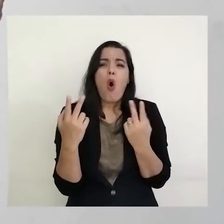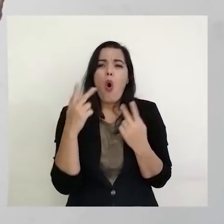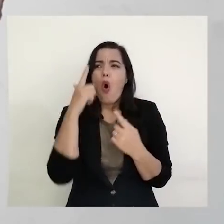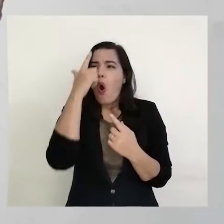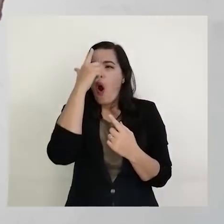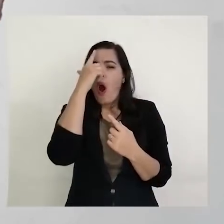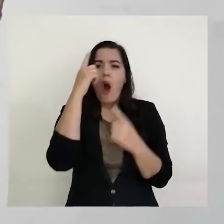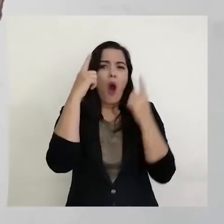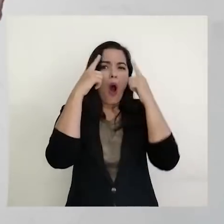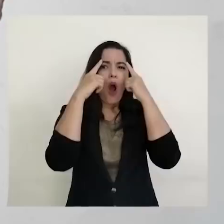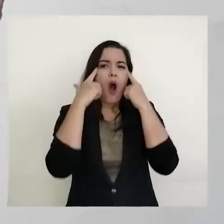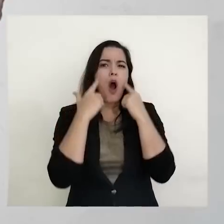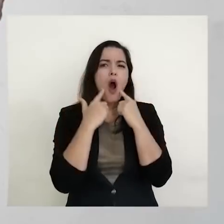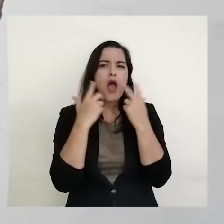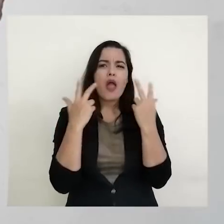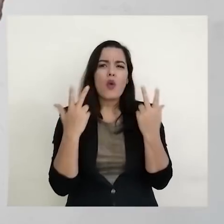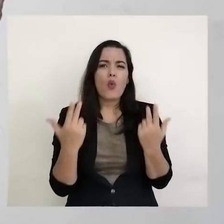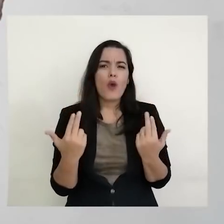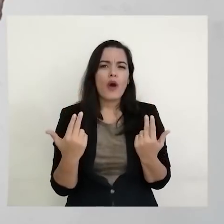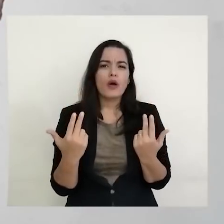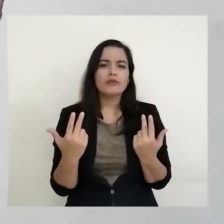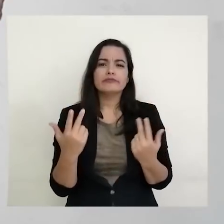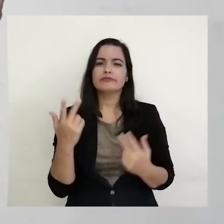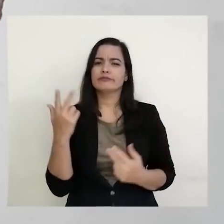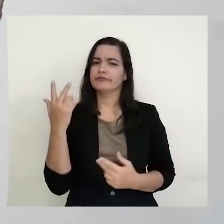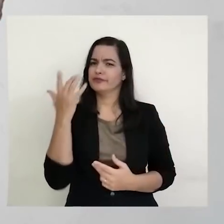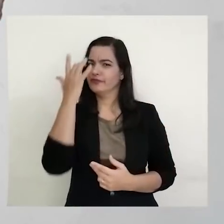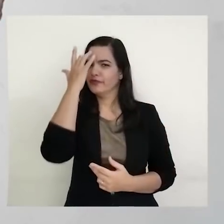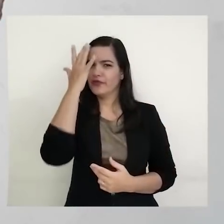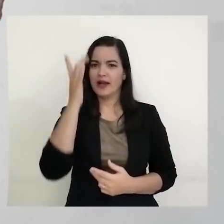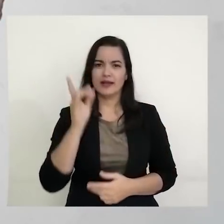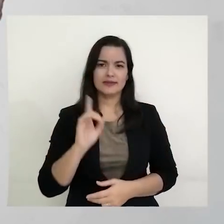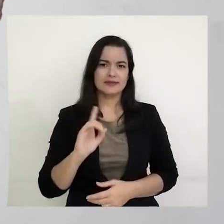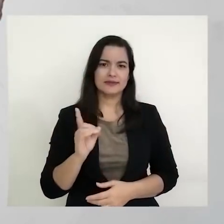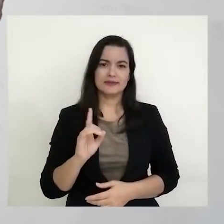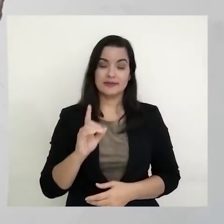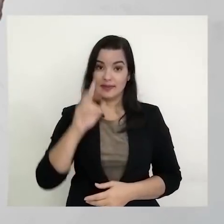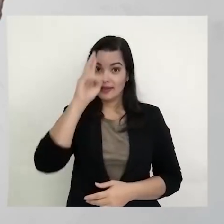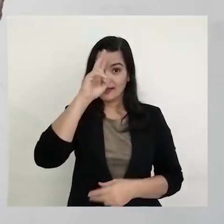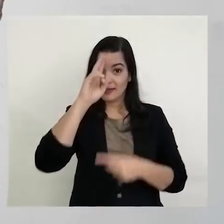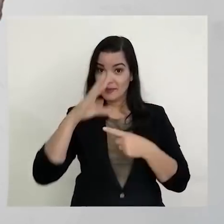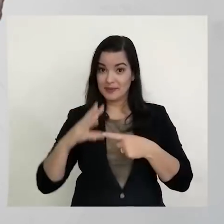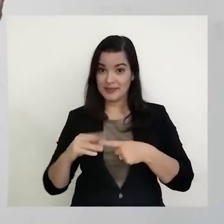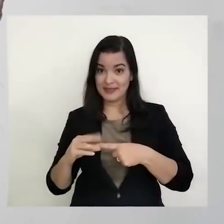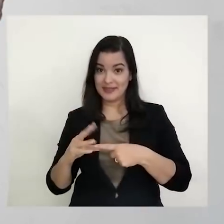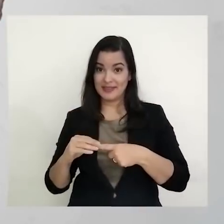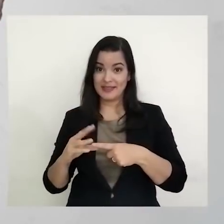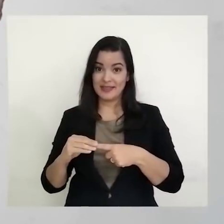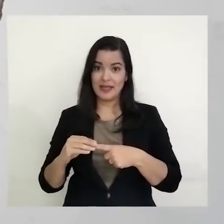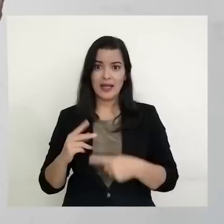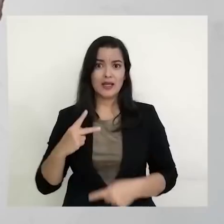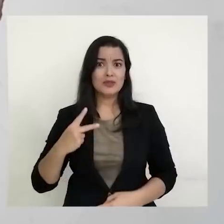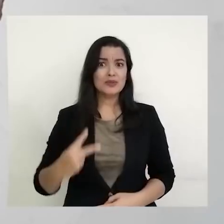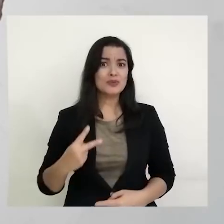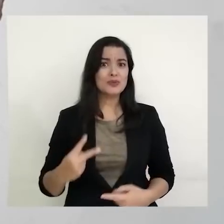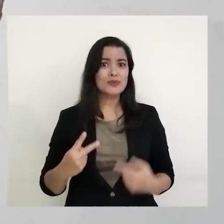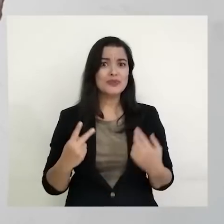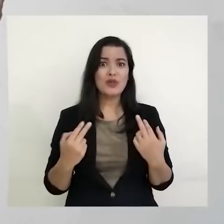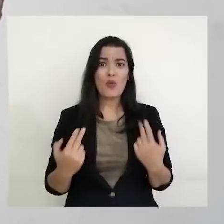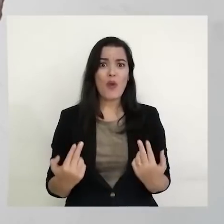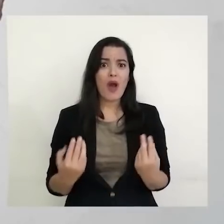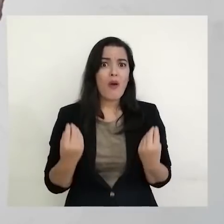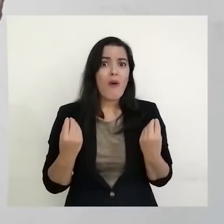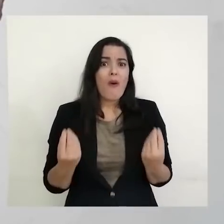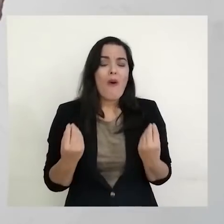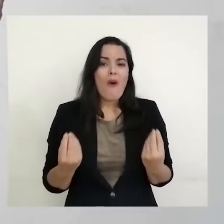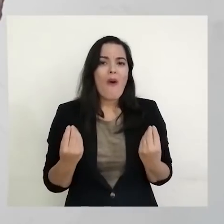idênticos, não ia ser nada fácil. Lembra do exemplo da caneta? 2 canetas